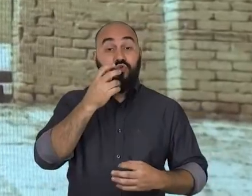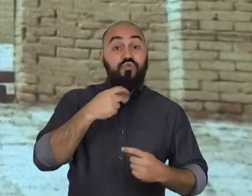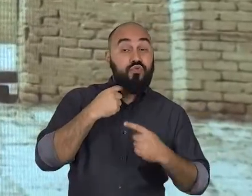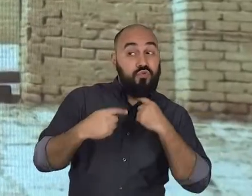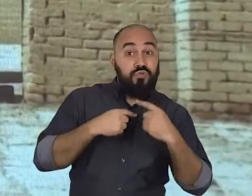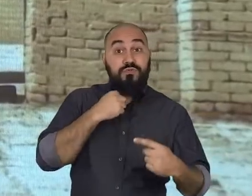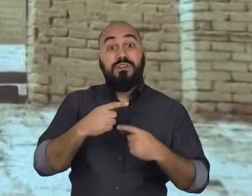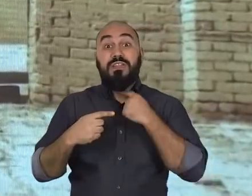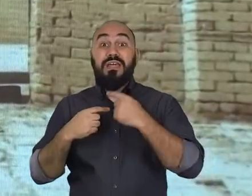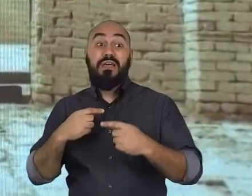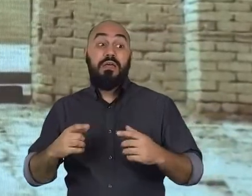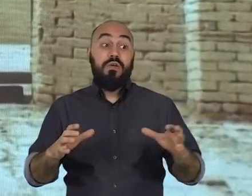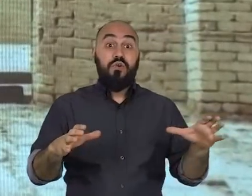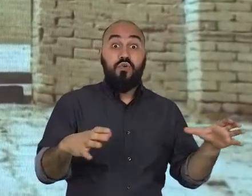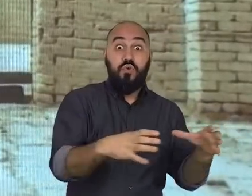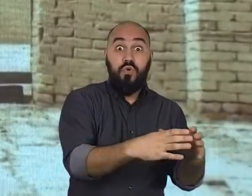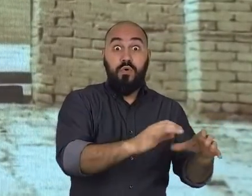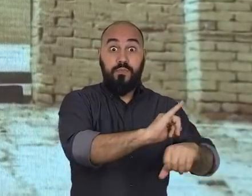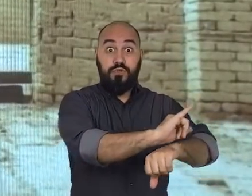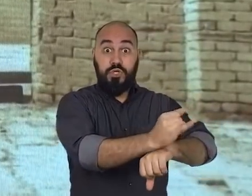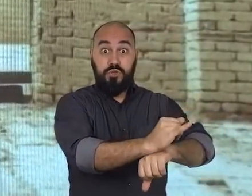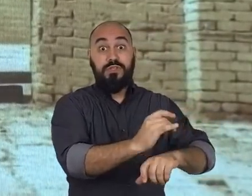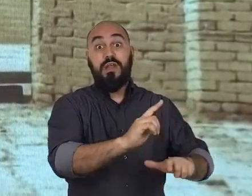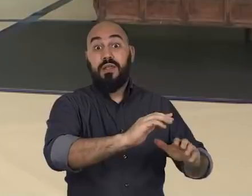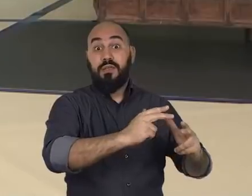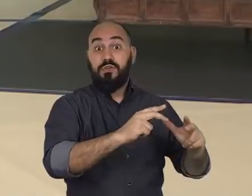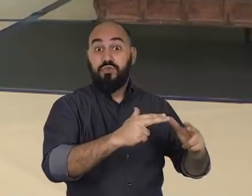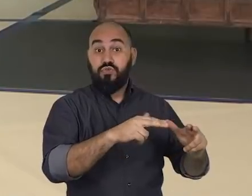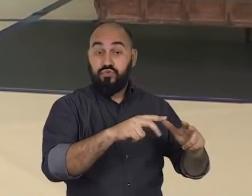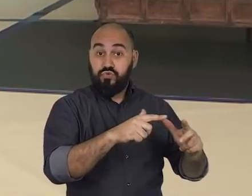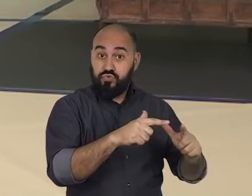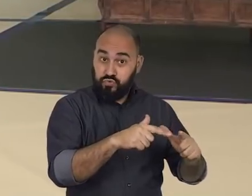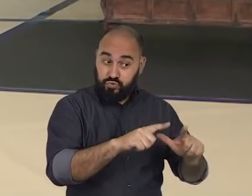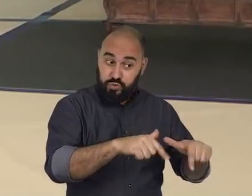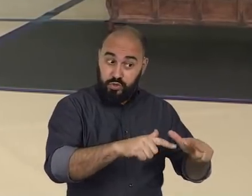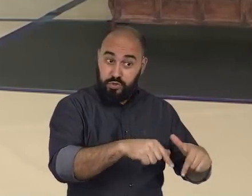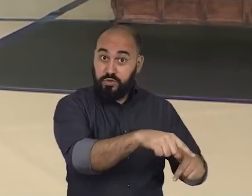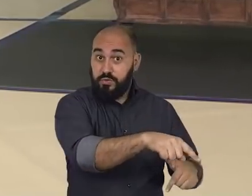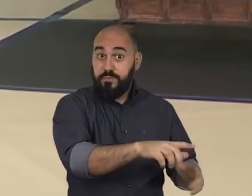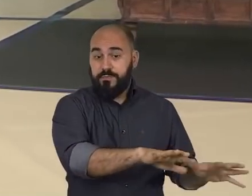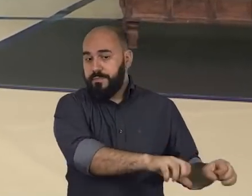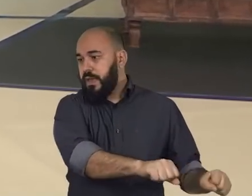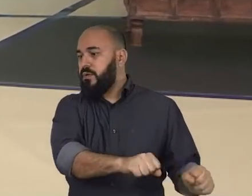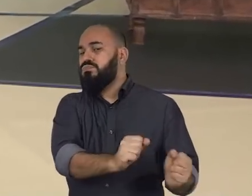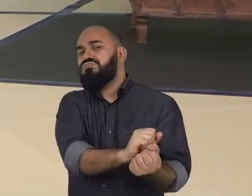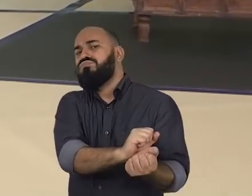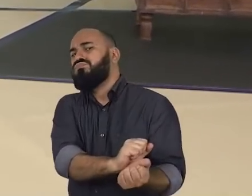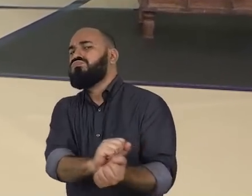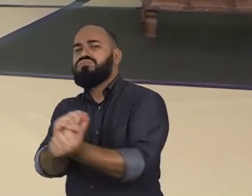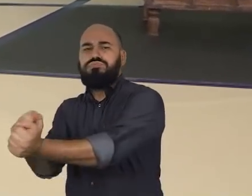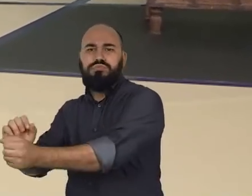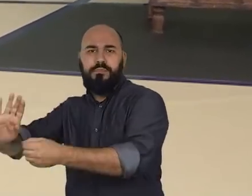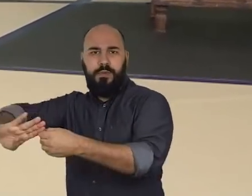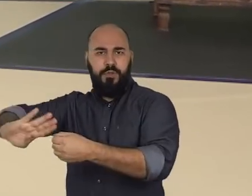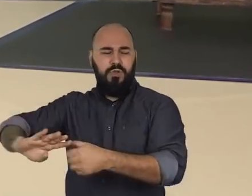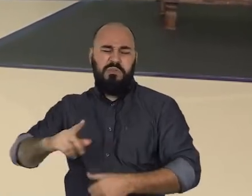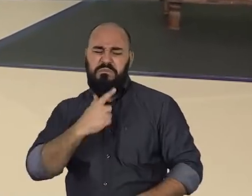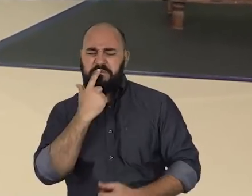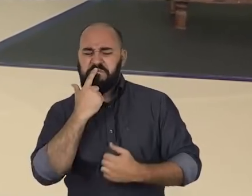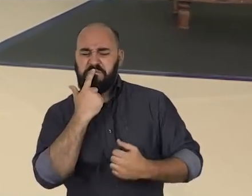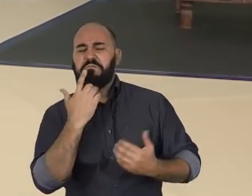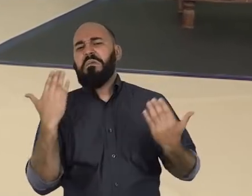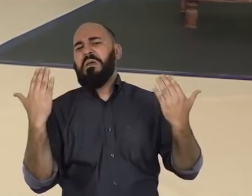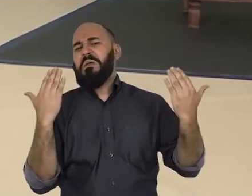e os períodos pós-exílicos. O primeiro problema levantado por esses críticos está com uma